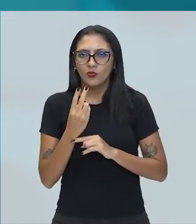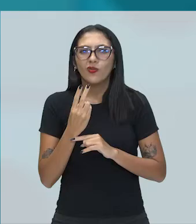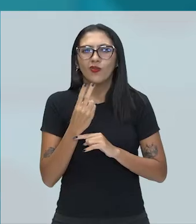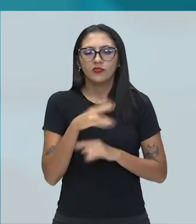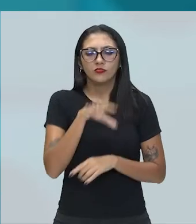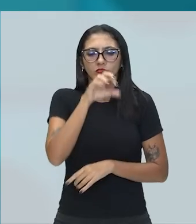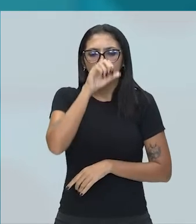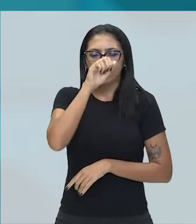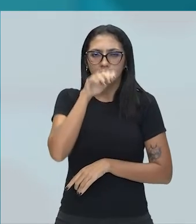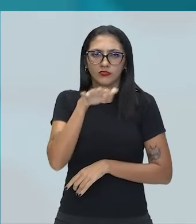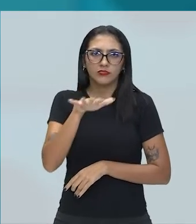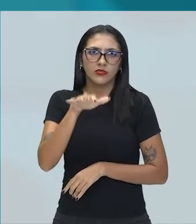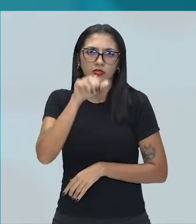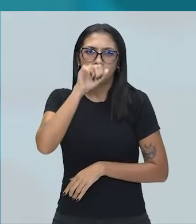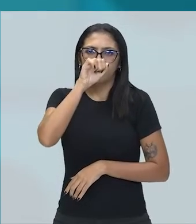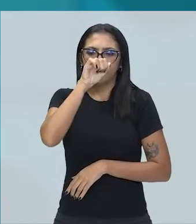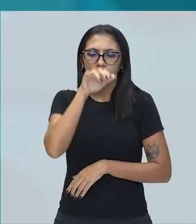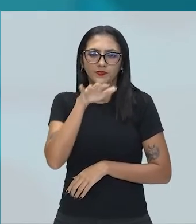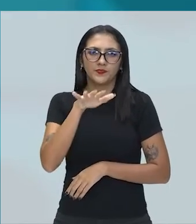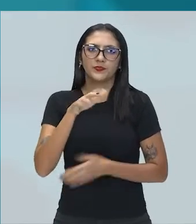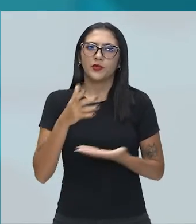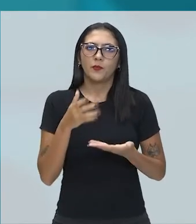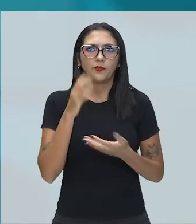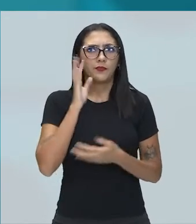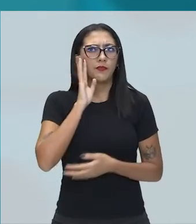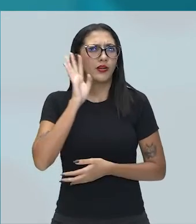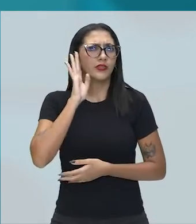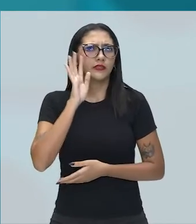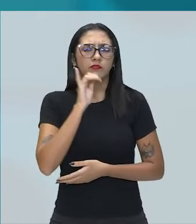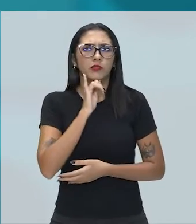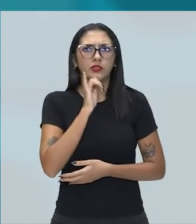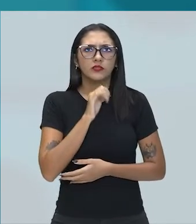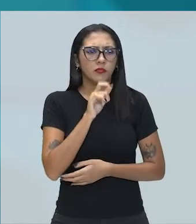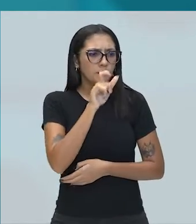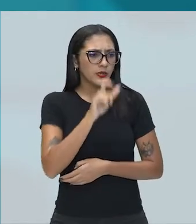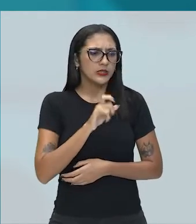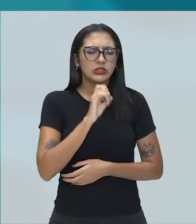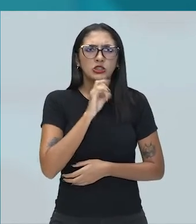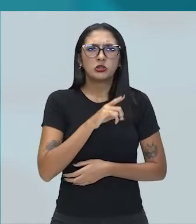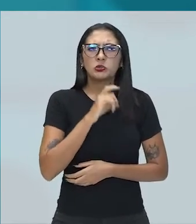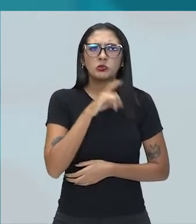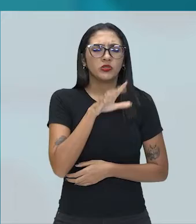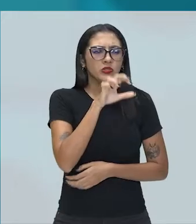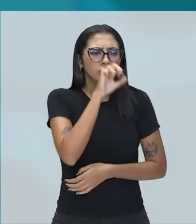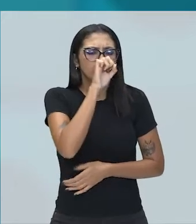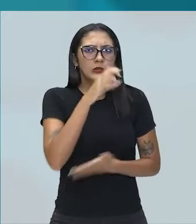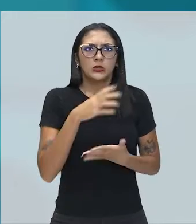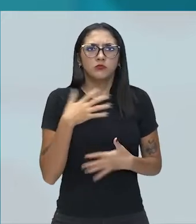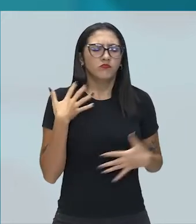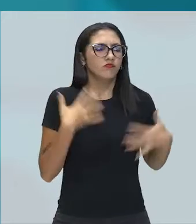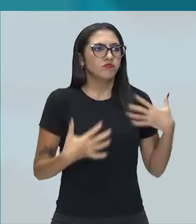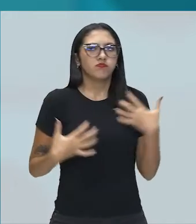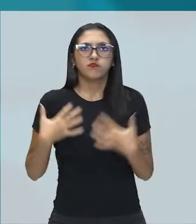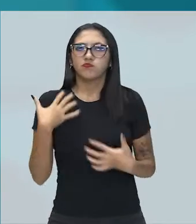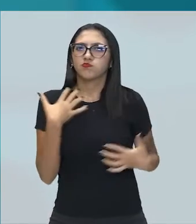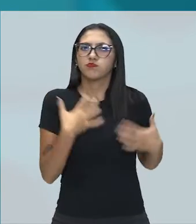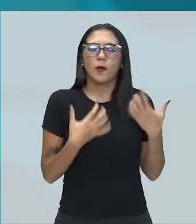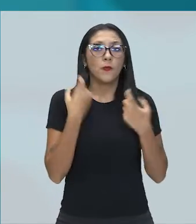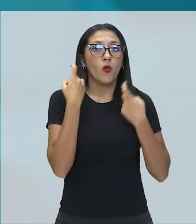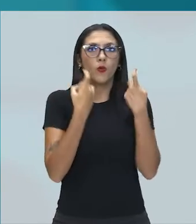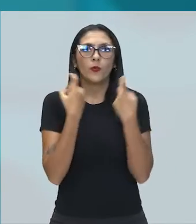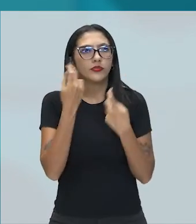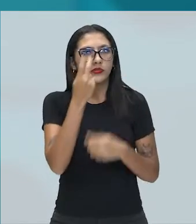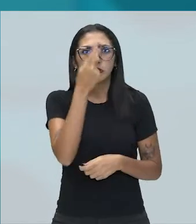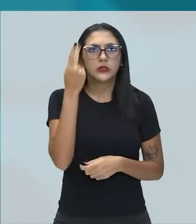da respiração. Então, imagina uma pessoa que não está conseguindo respirar, imagina o desespero dessa pessoa para tentar voltar